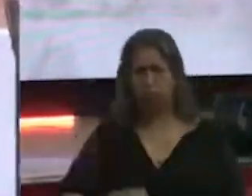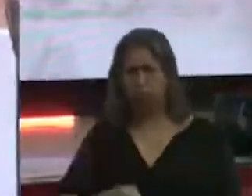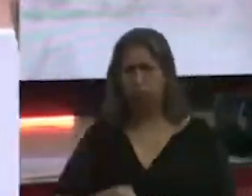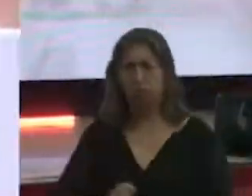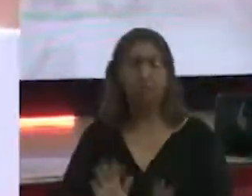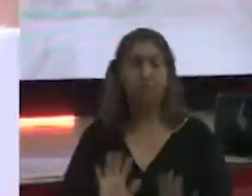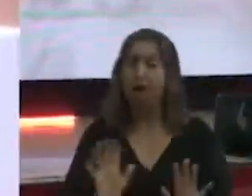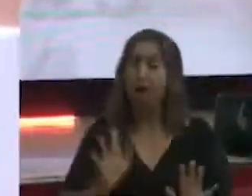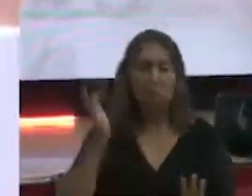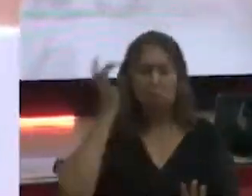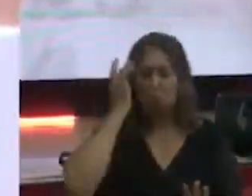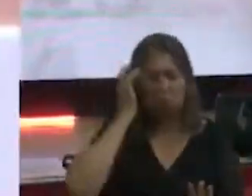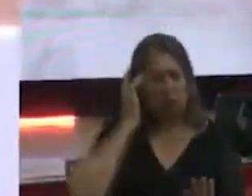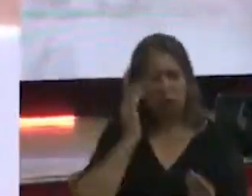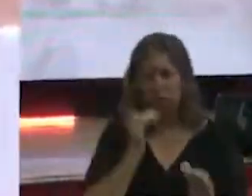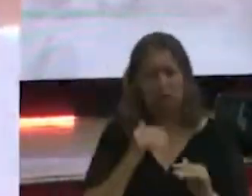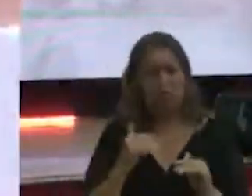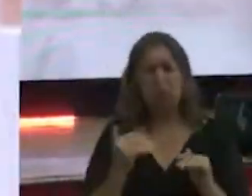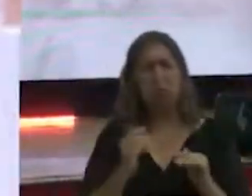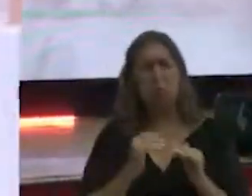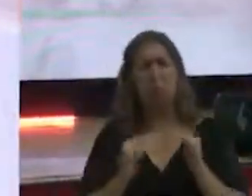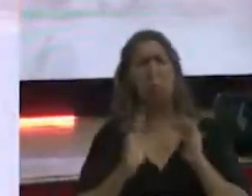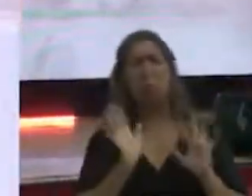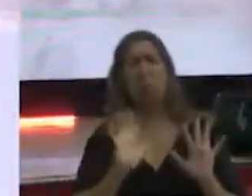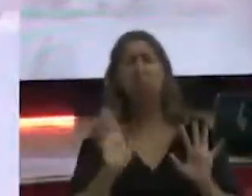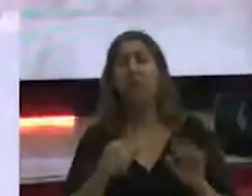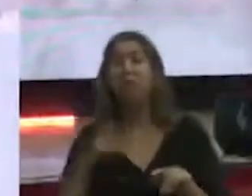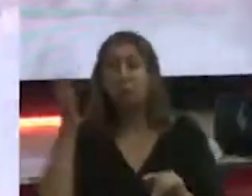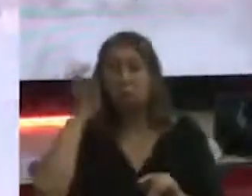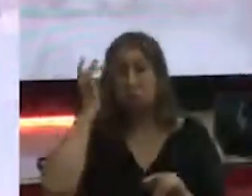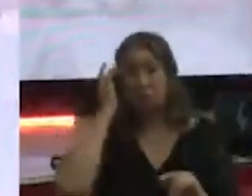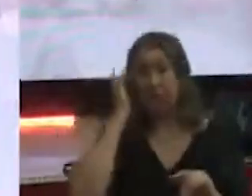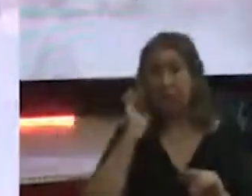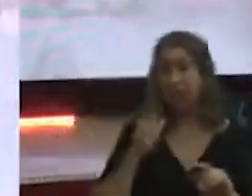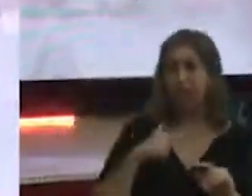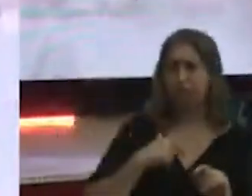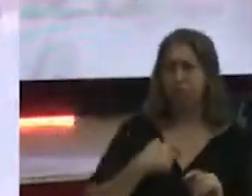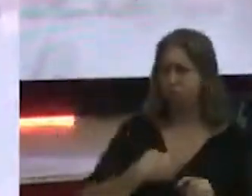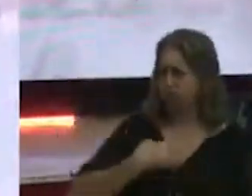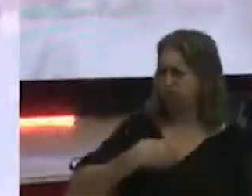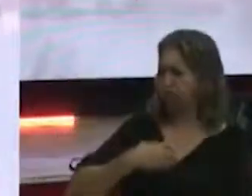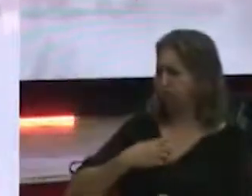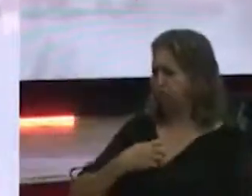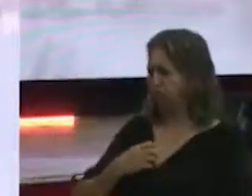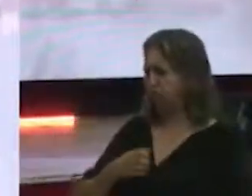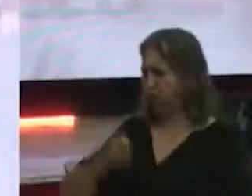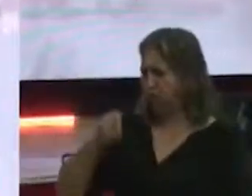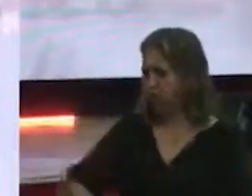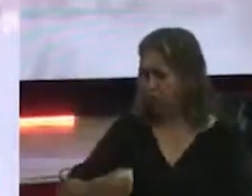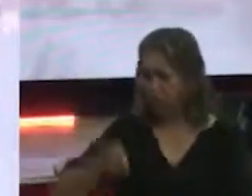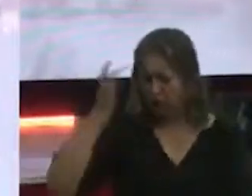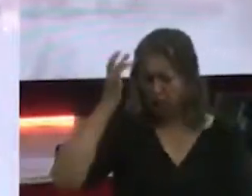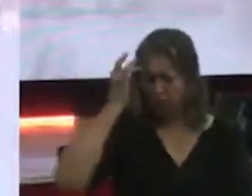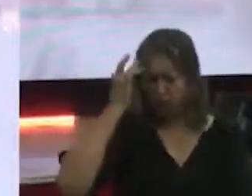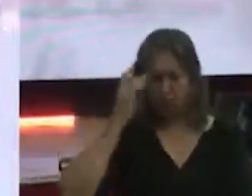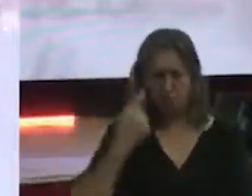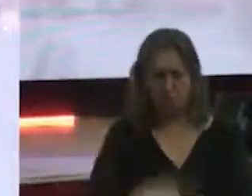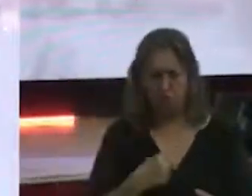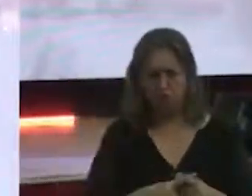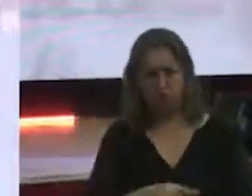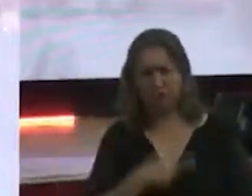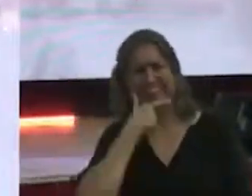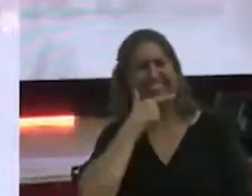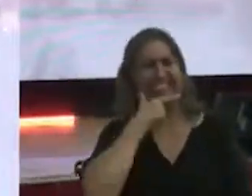não queridos maturidade não é você ter uma carranca e dizer não eu sou maduro por isso eu não estou